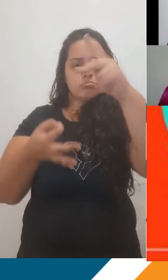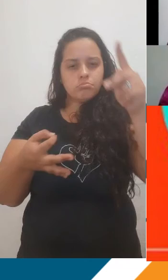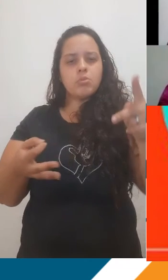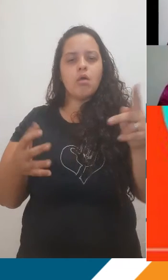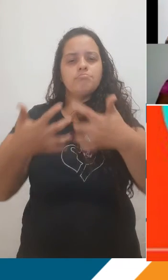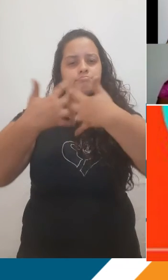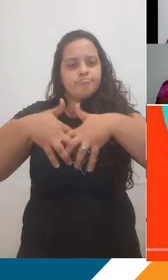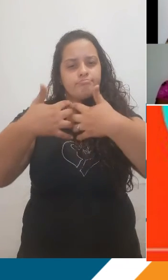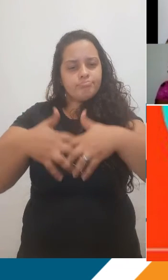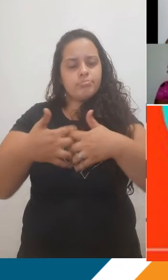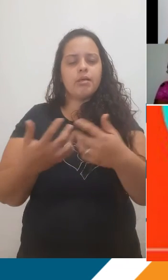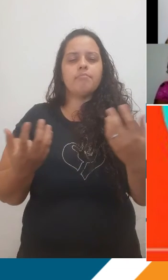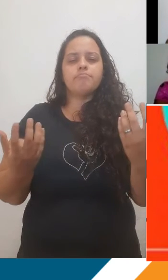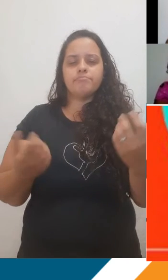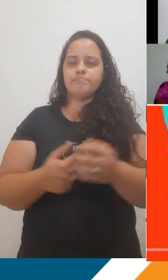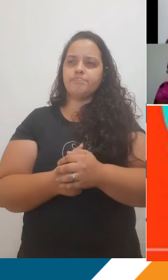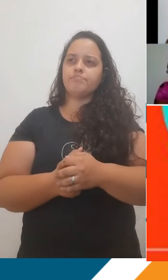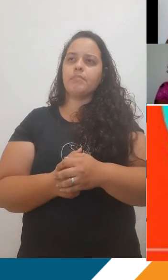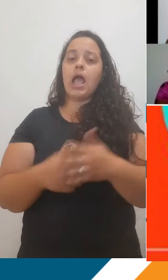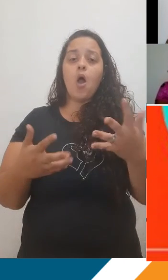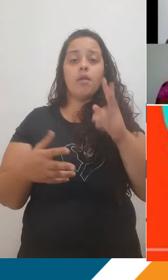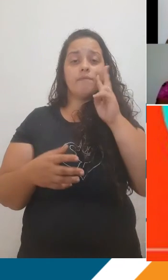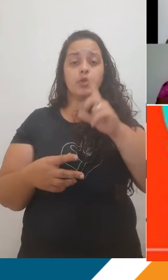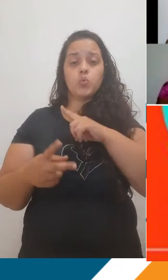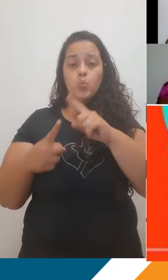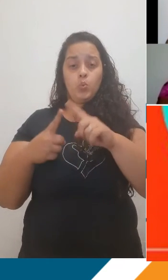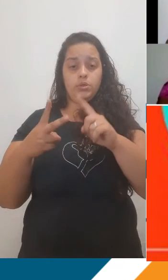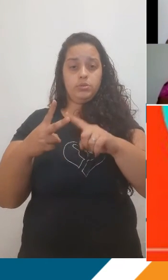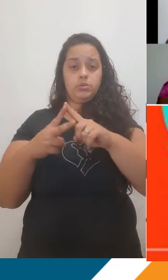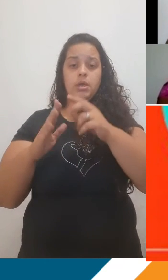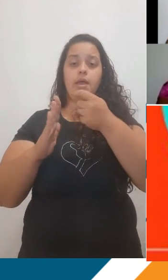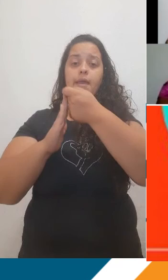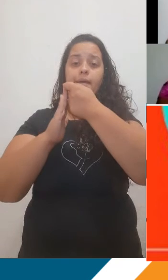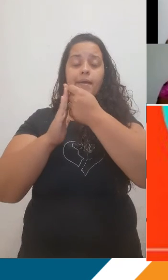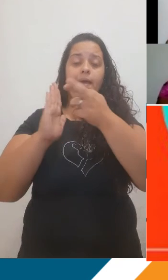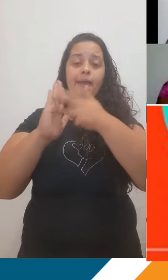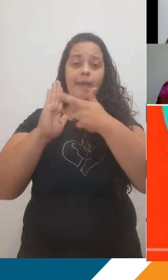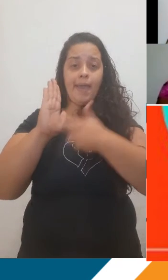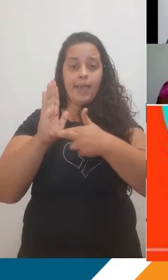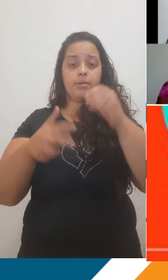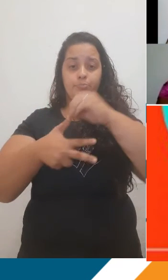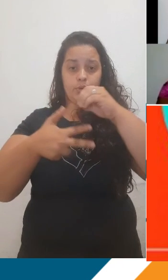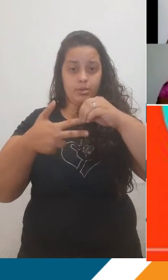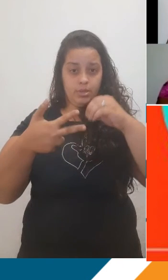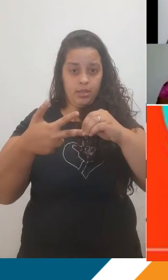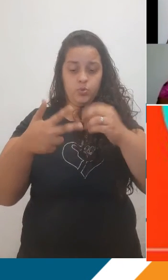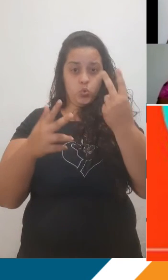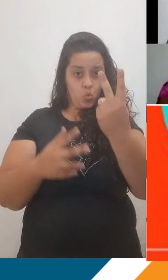seus pensamentos. Vamos agora ver duas regras novas que surgiram para o Enem de forma específica.